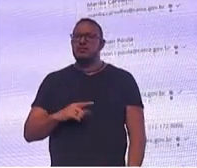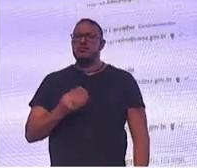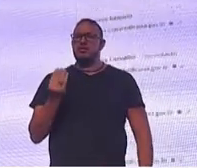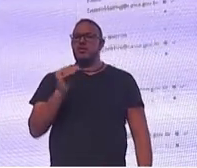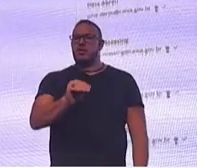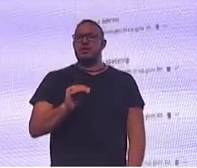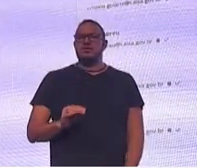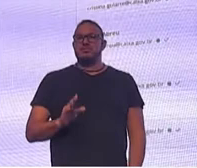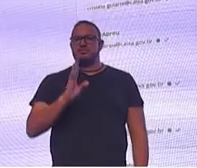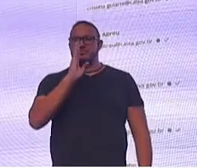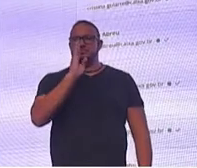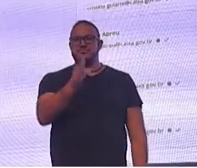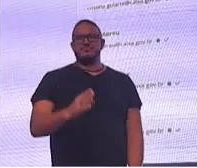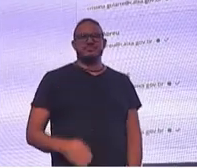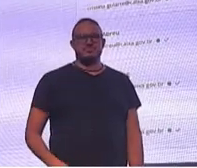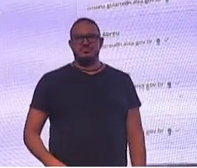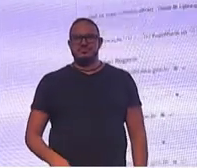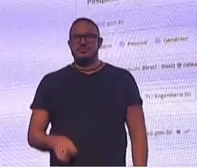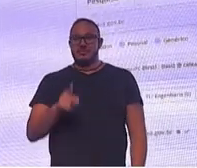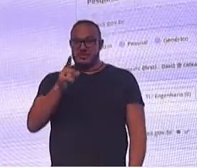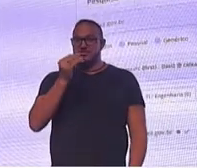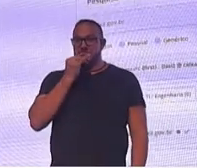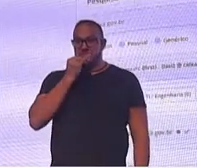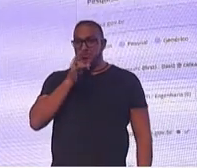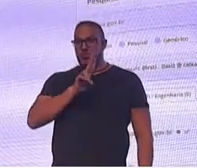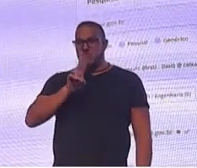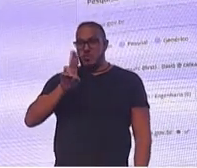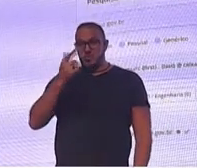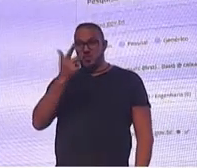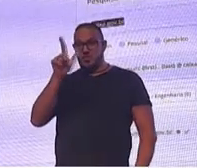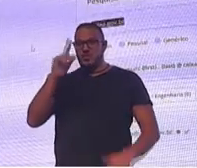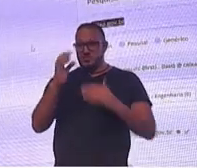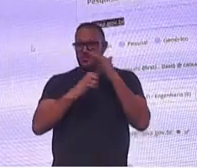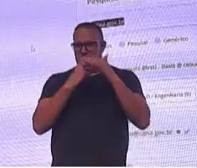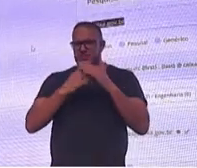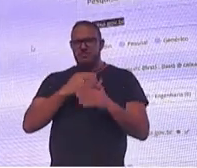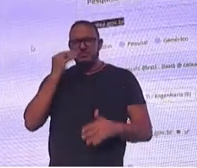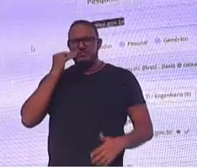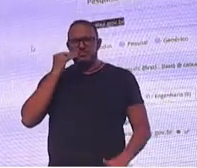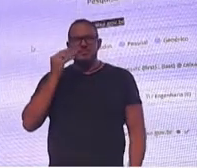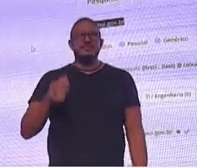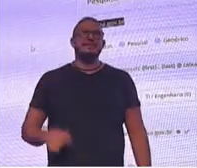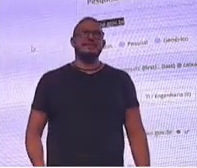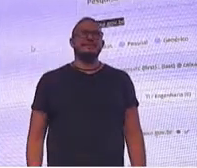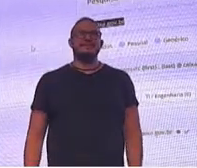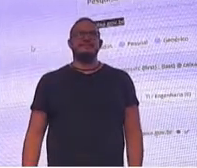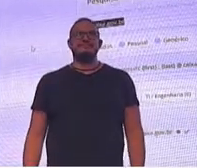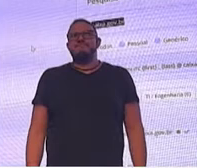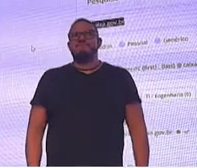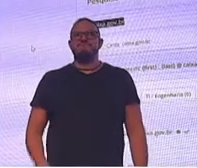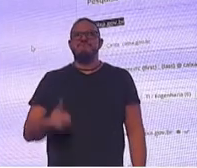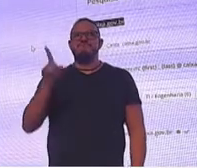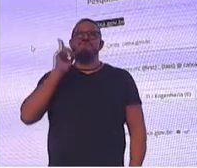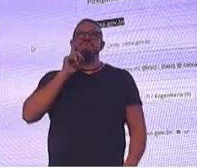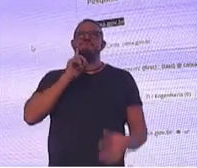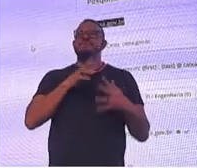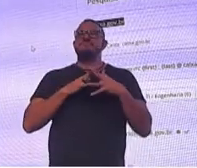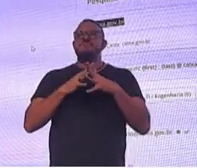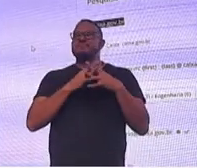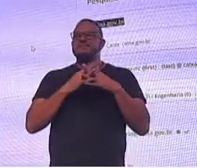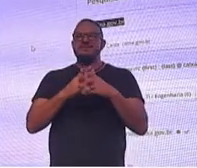aqui. Querem tentar o nome de outra empresa? Vamos colocar também outro para testar? Vamos ver aqui um americano aí.